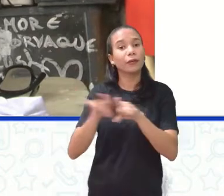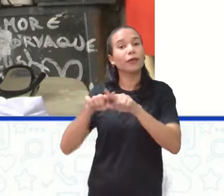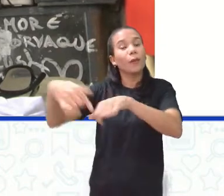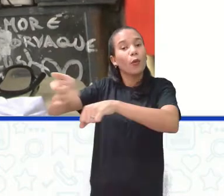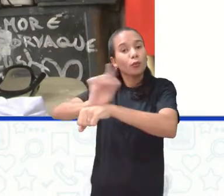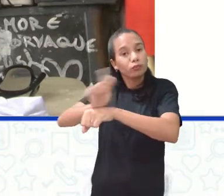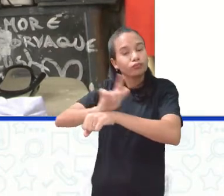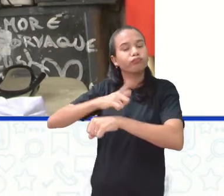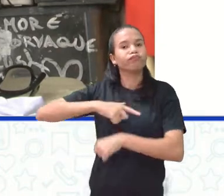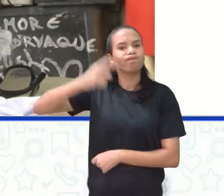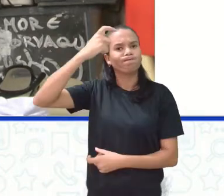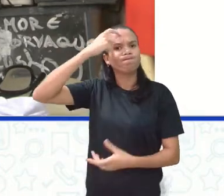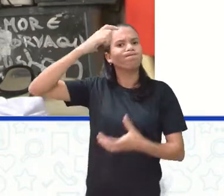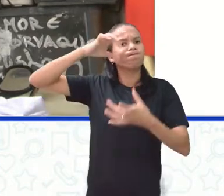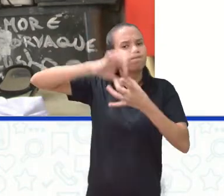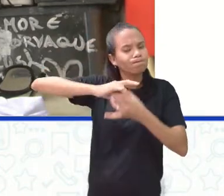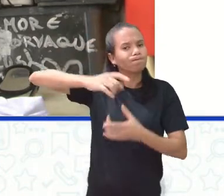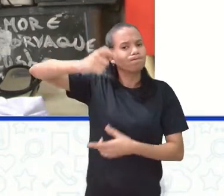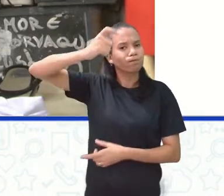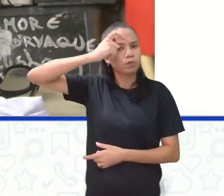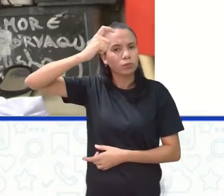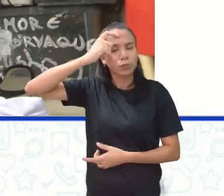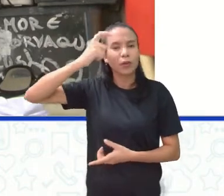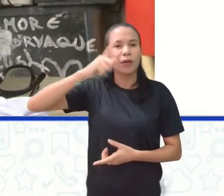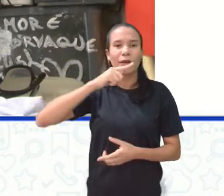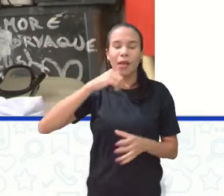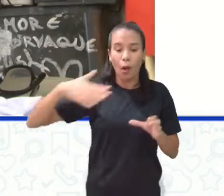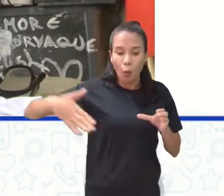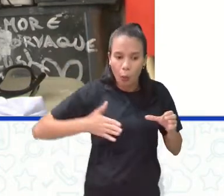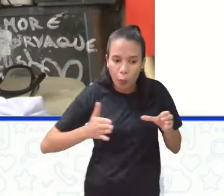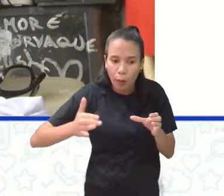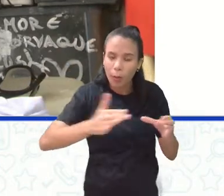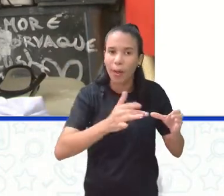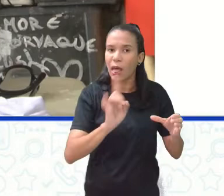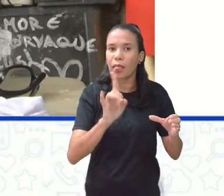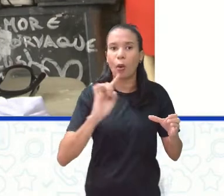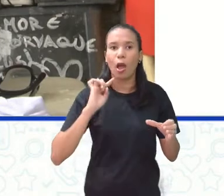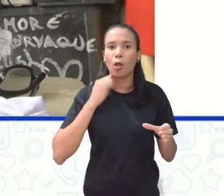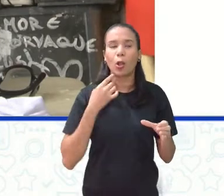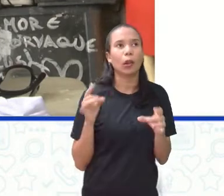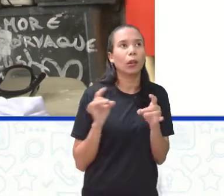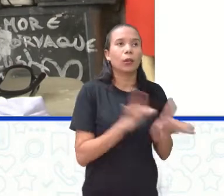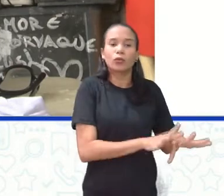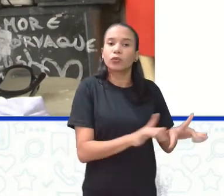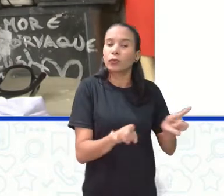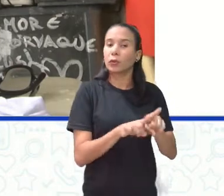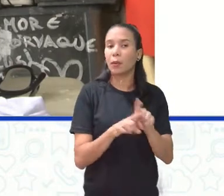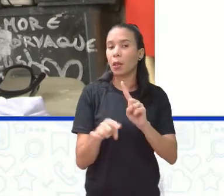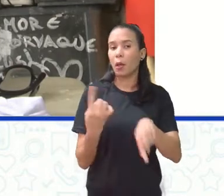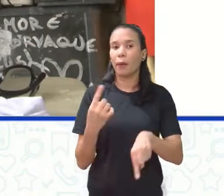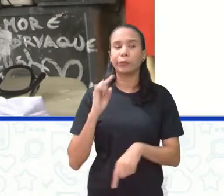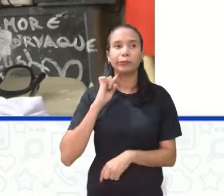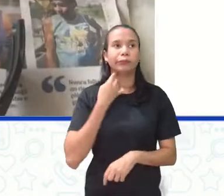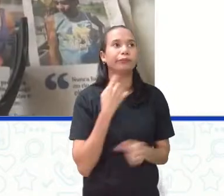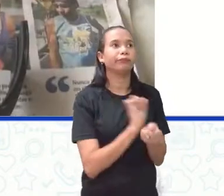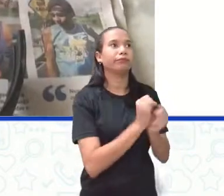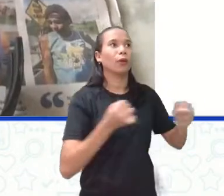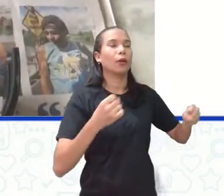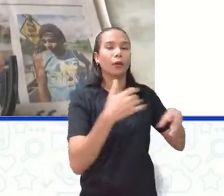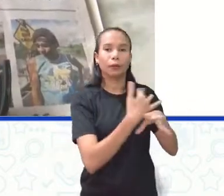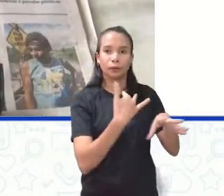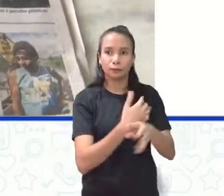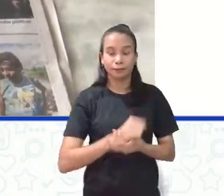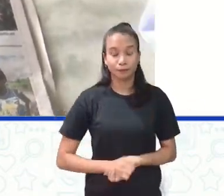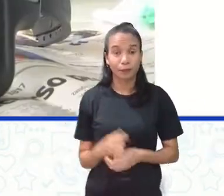também tomem consciência do que o rio Capibaribe ele não é um esgoto, nem tampouco um grande lixão da cidade. Além